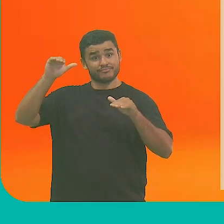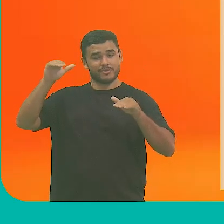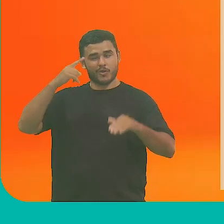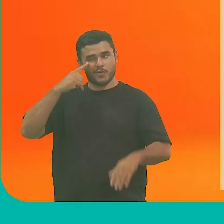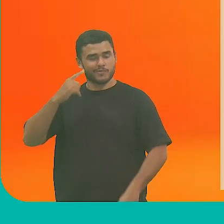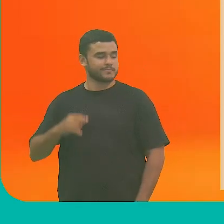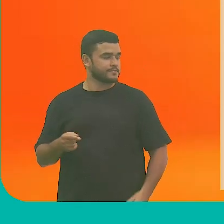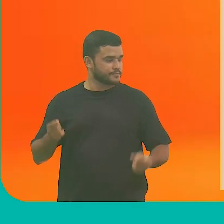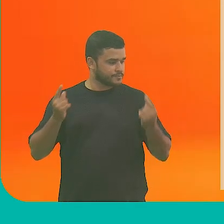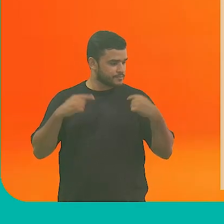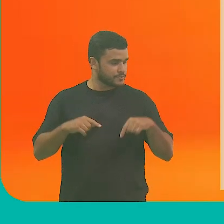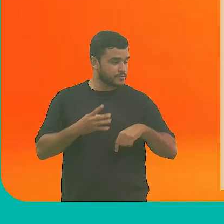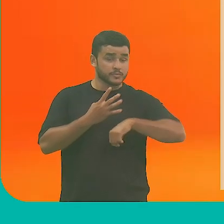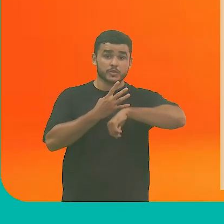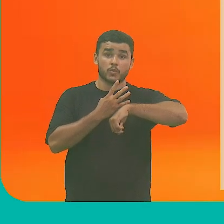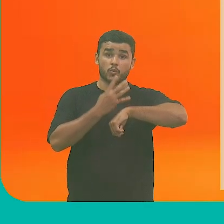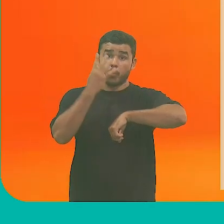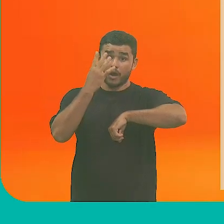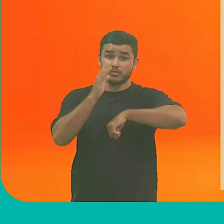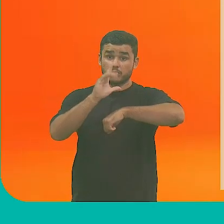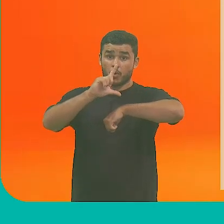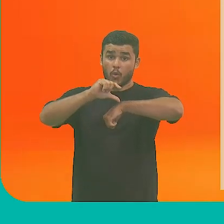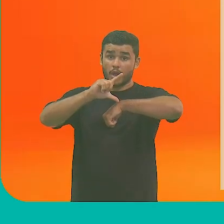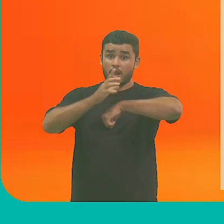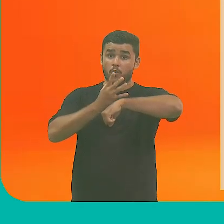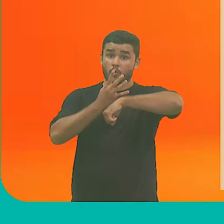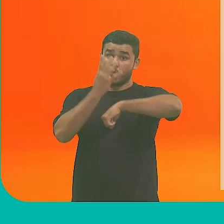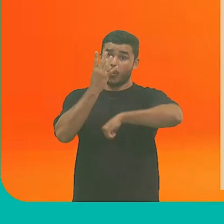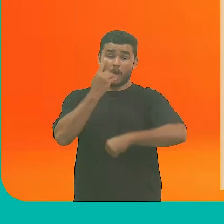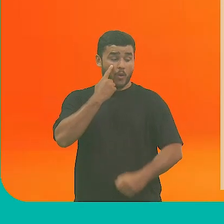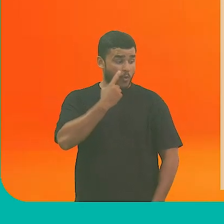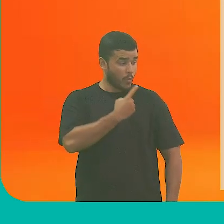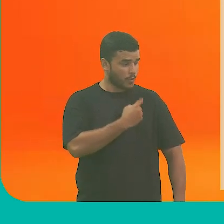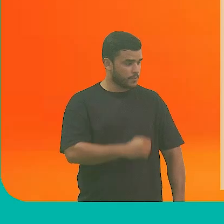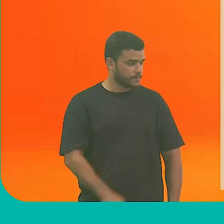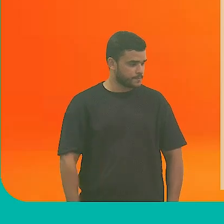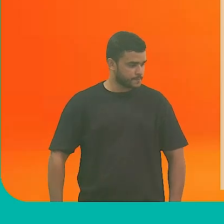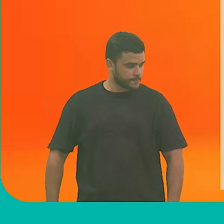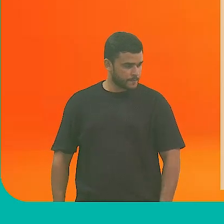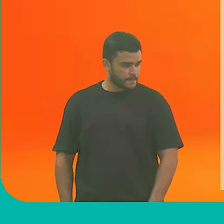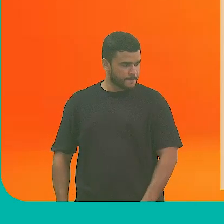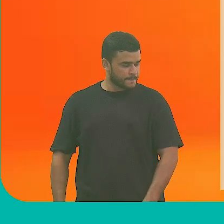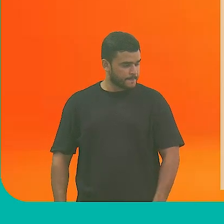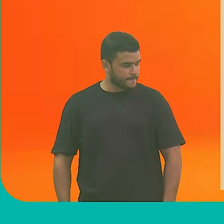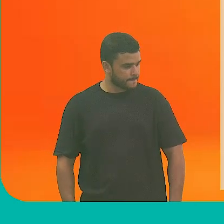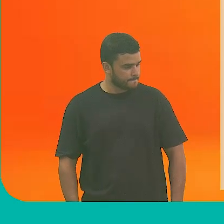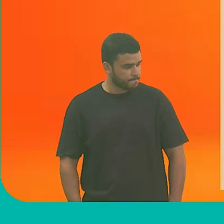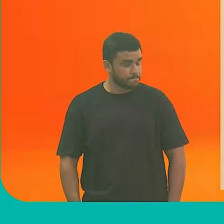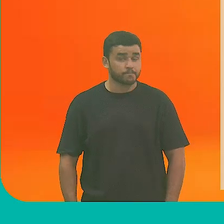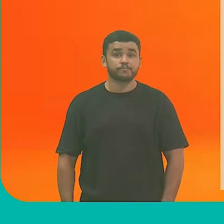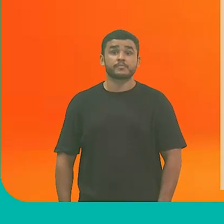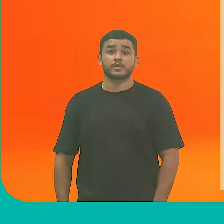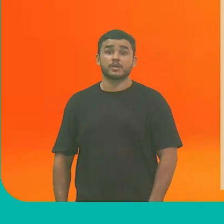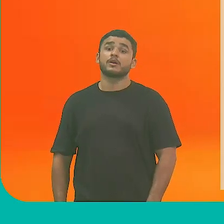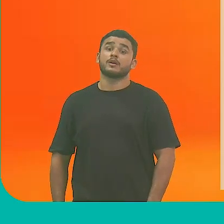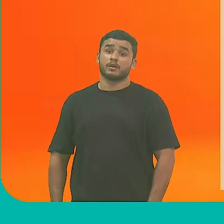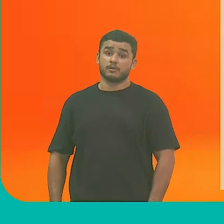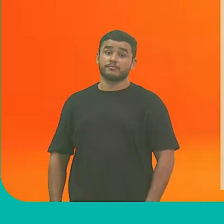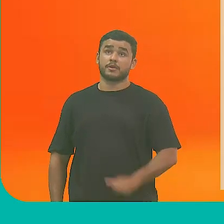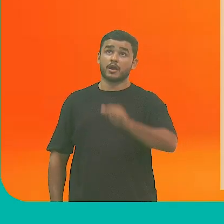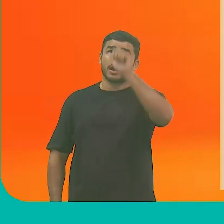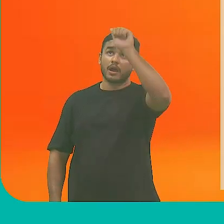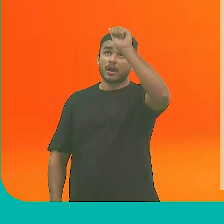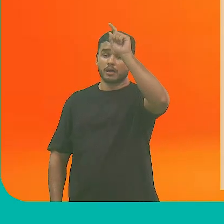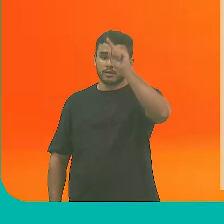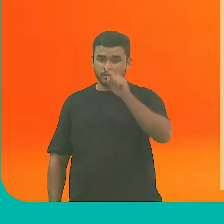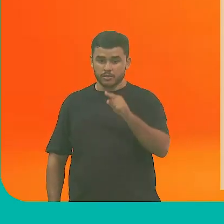16 horas, a A, ela vale 1, ó, e a B, ela vale, não